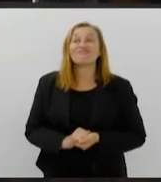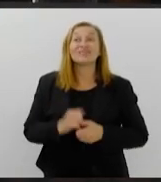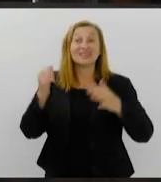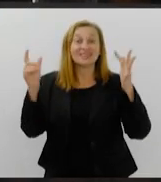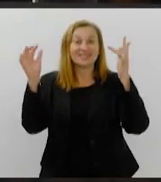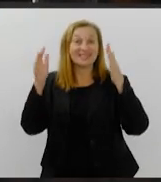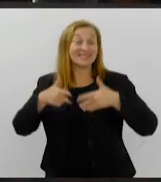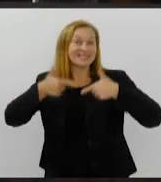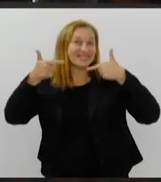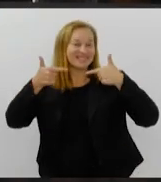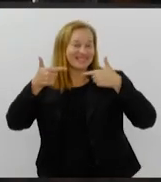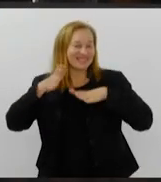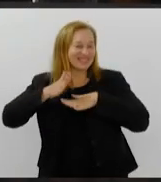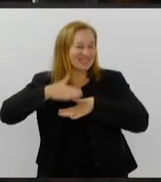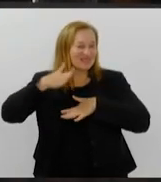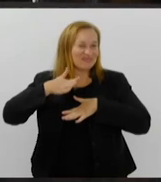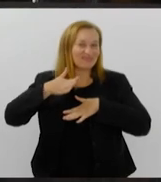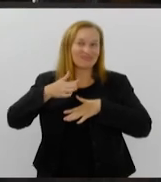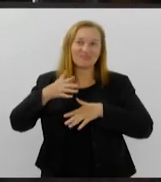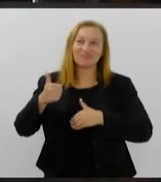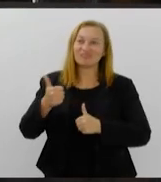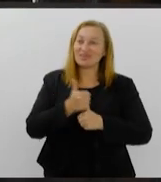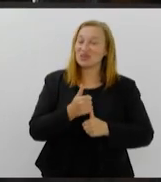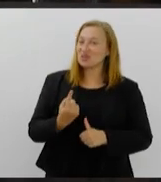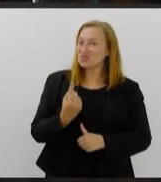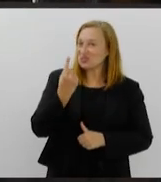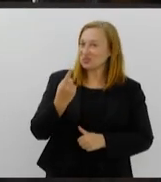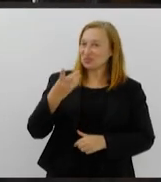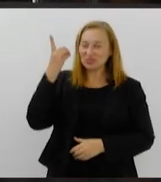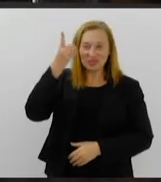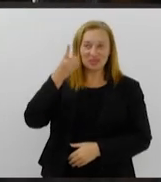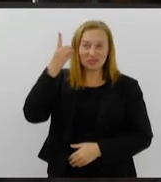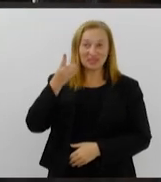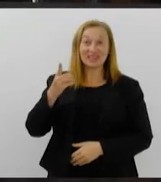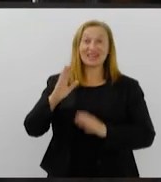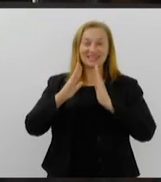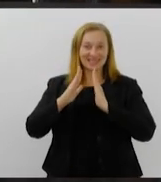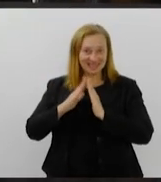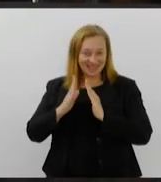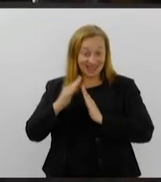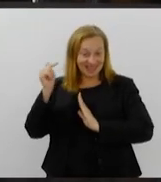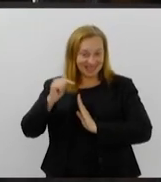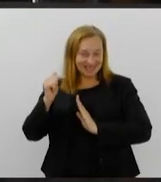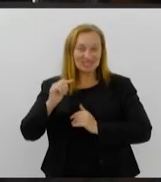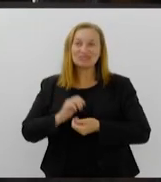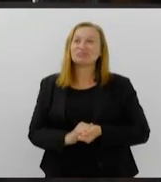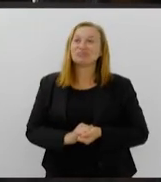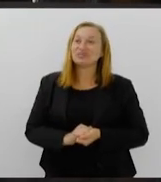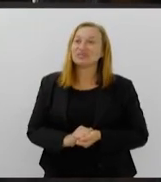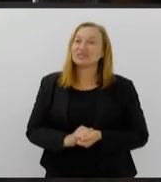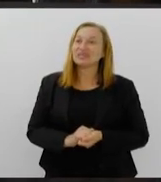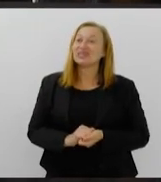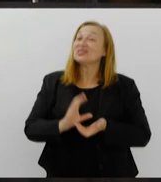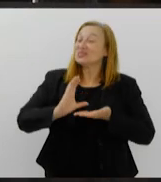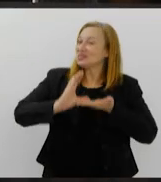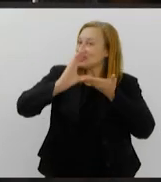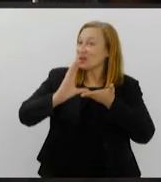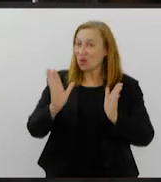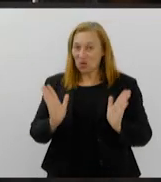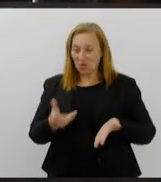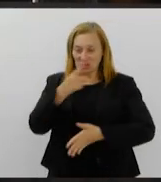sorrir com mais essa posse de um deputado, foi deputado dessa casa, tornou-se conselheiro e